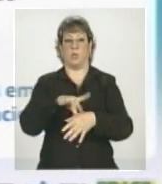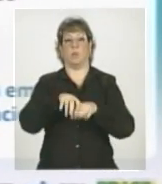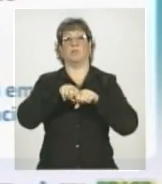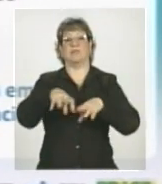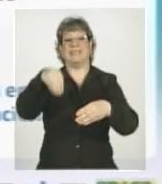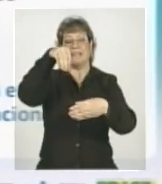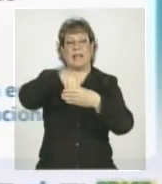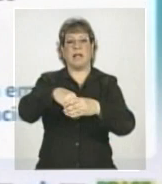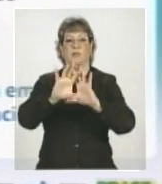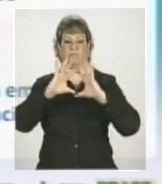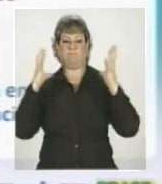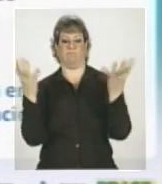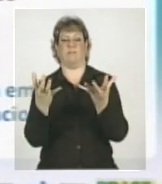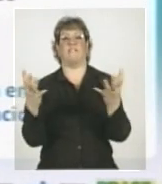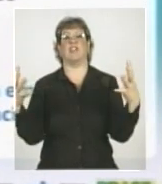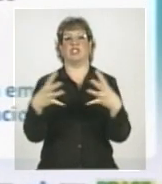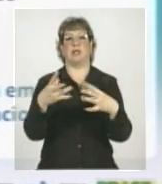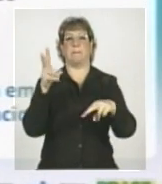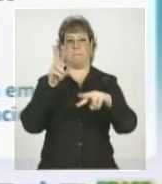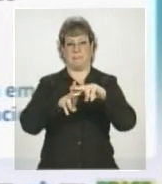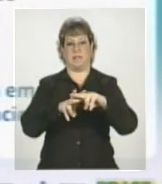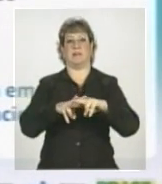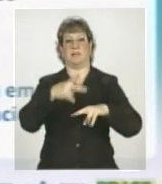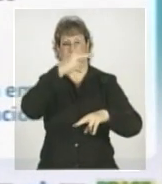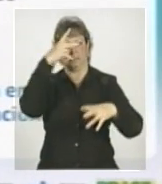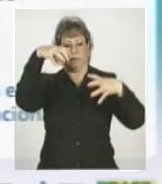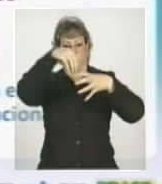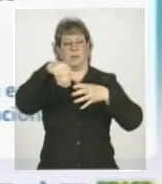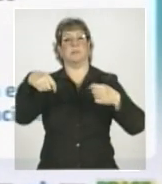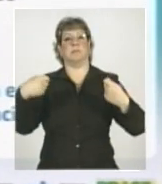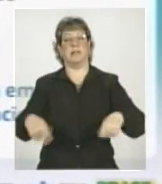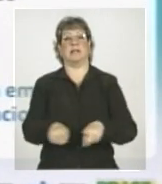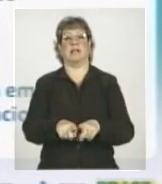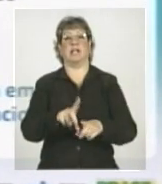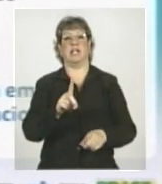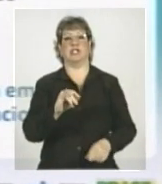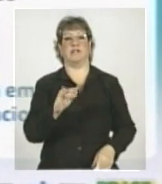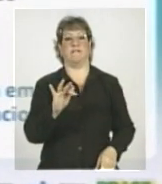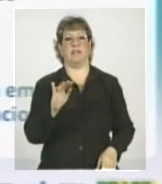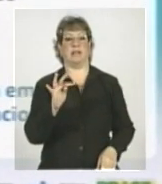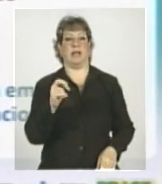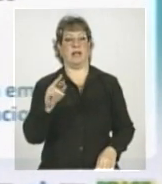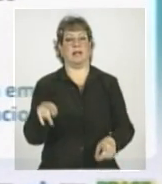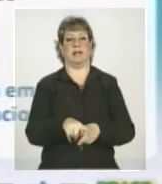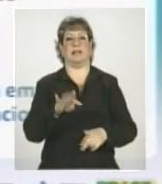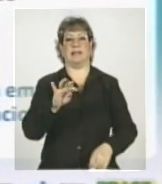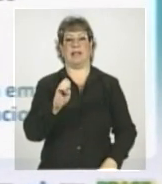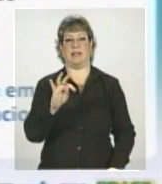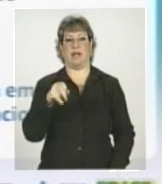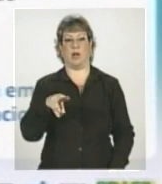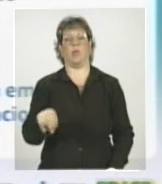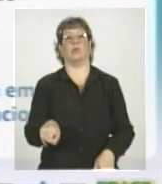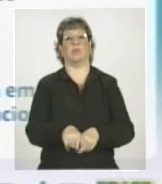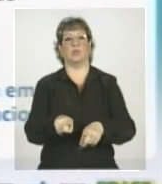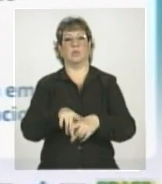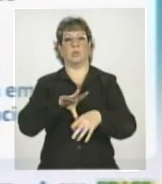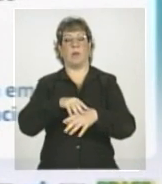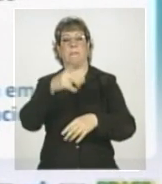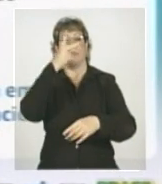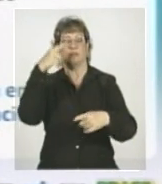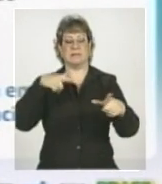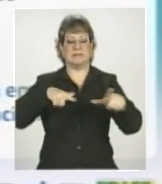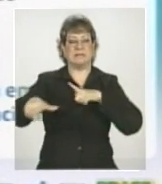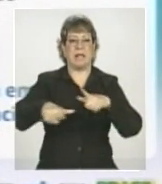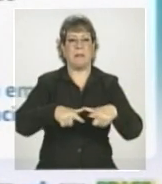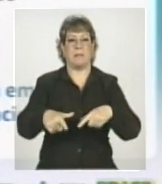ambiente prisional, a dupla adulto, né, contra difteria e tétano, né, tétano também tem, quem trabalha, né, com solo,